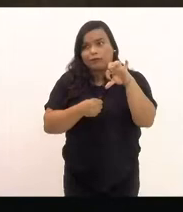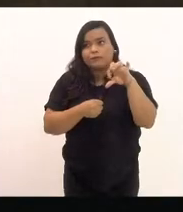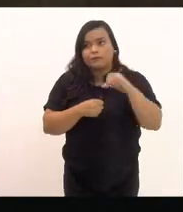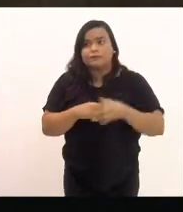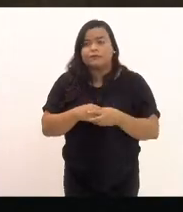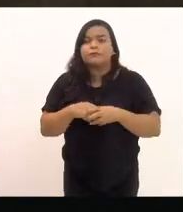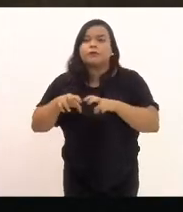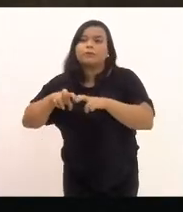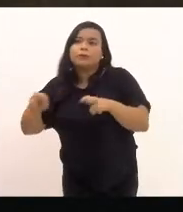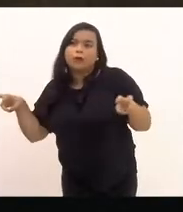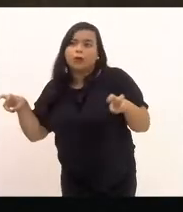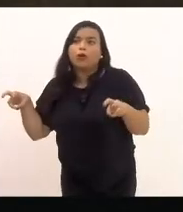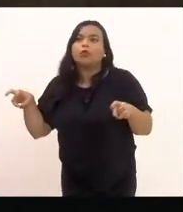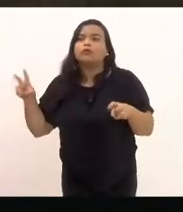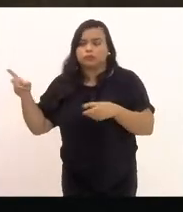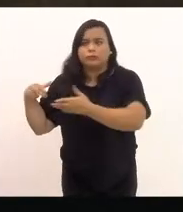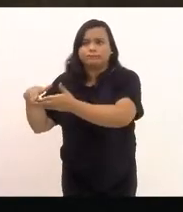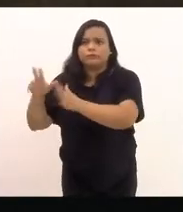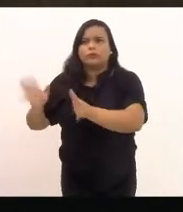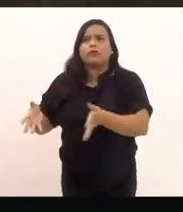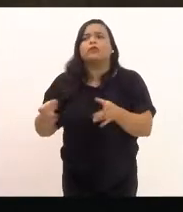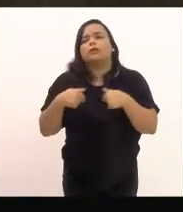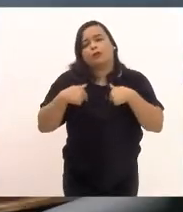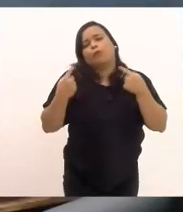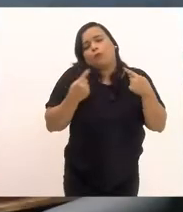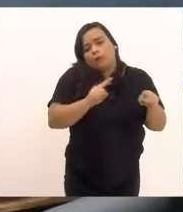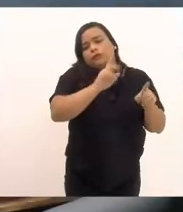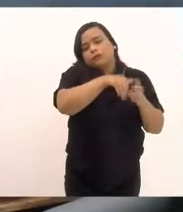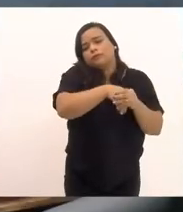pessoal contrário ao projeto de lei 1377-A. Obrigado.